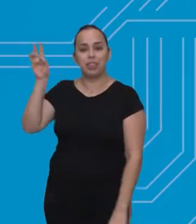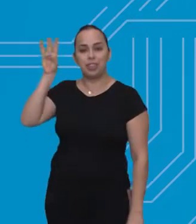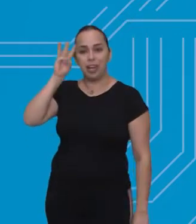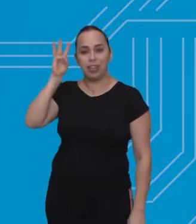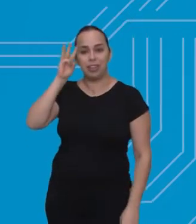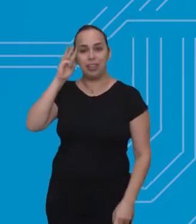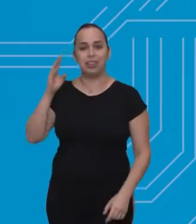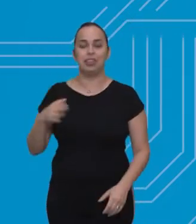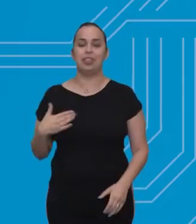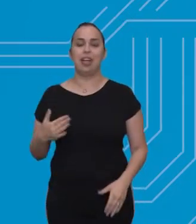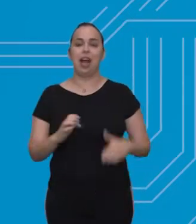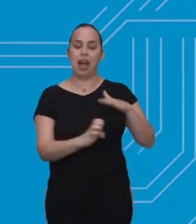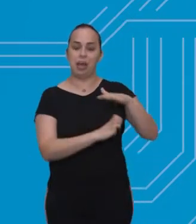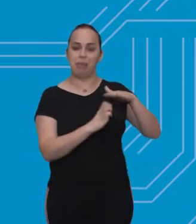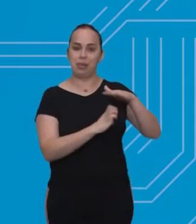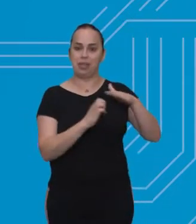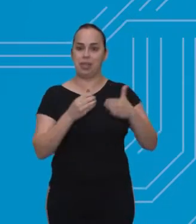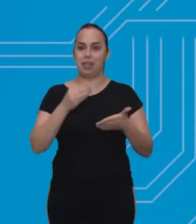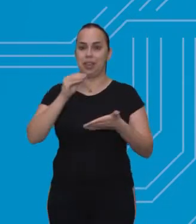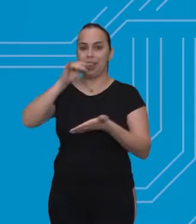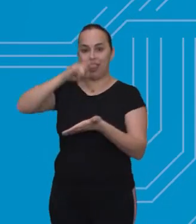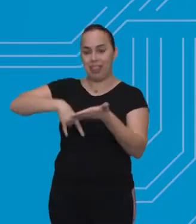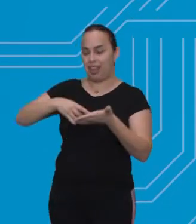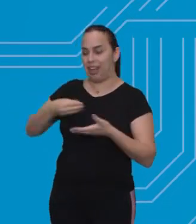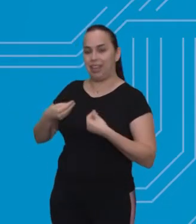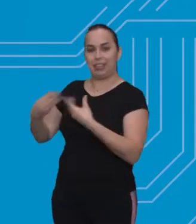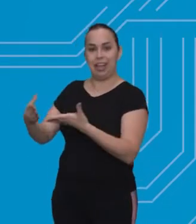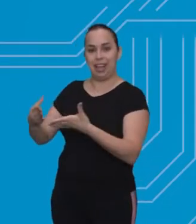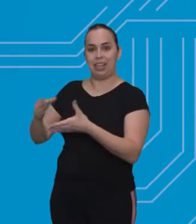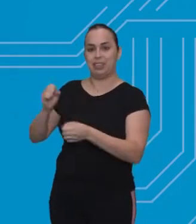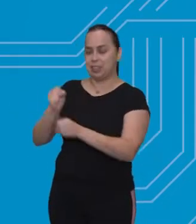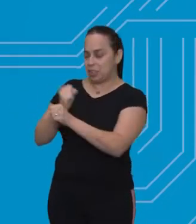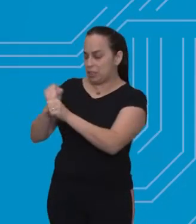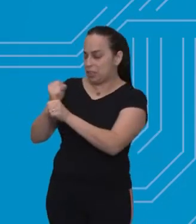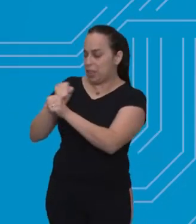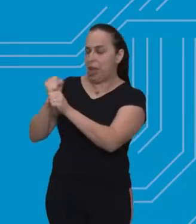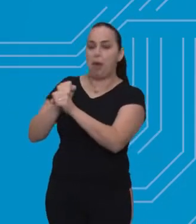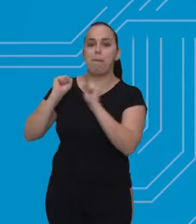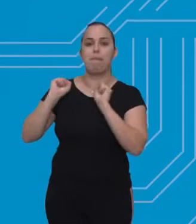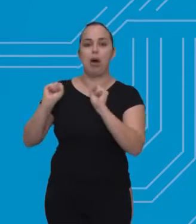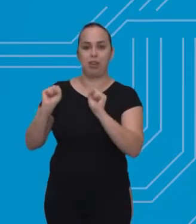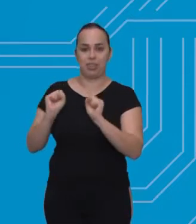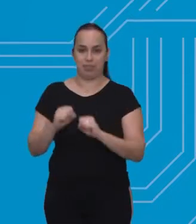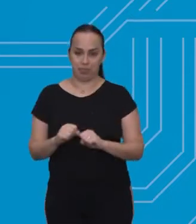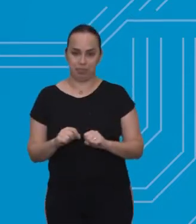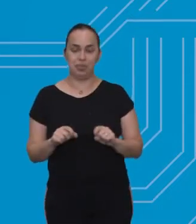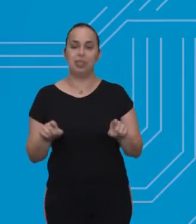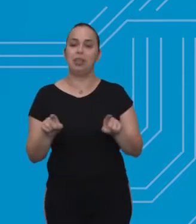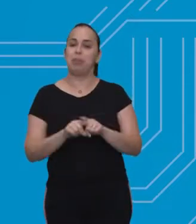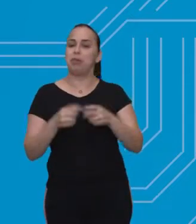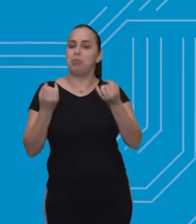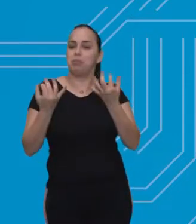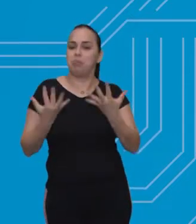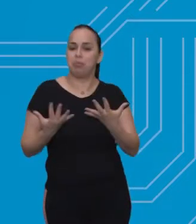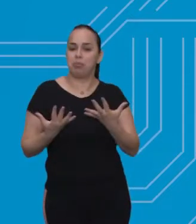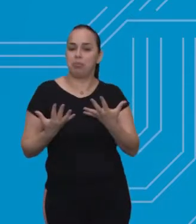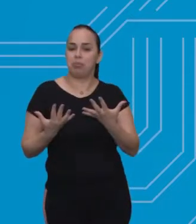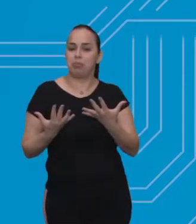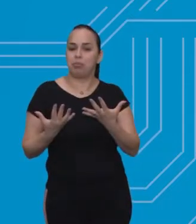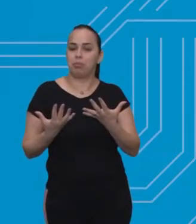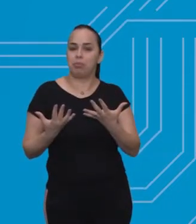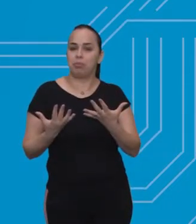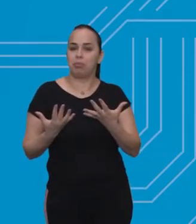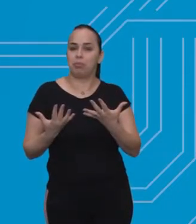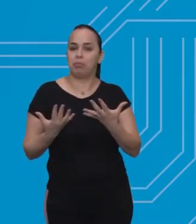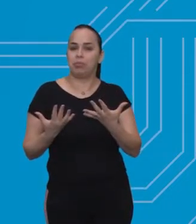ainda CETESB emite licença para que a cidade possa realizar a licitação das obras da ver Jaguari também vamos falar da